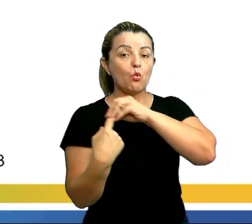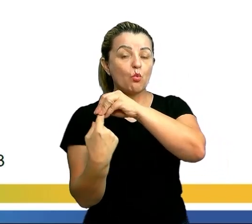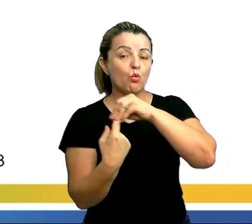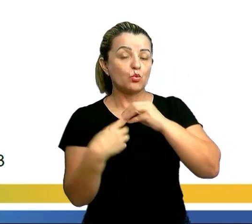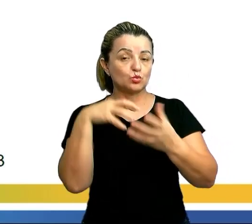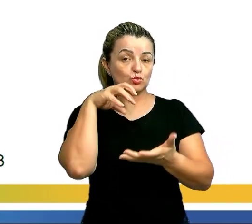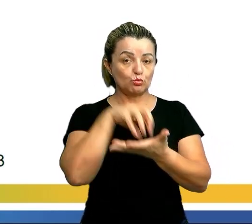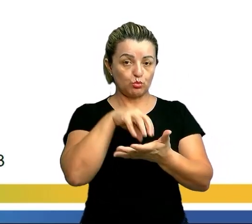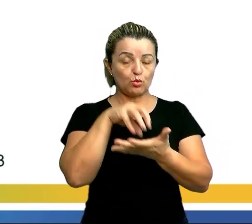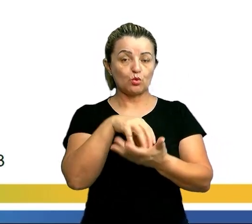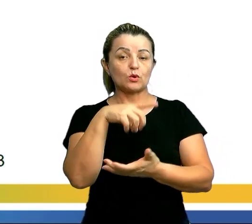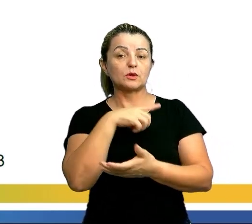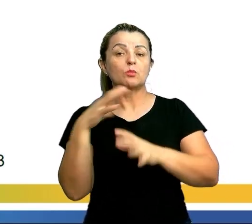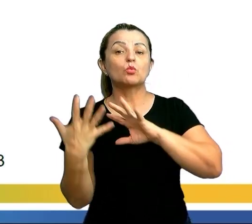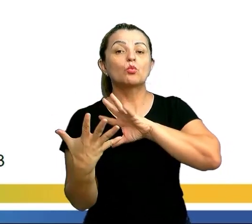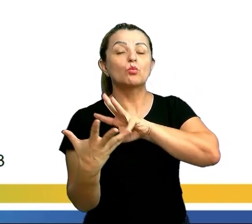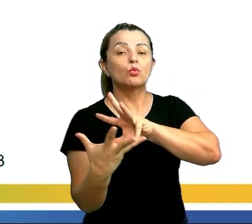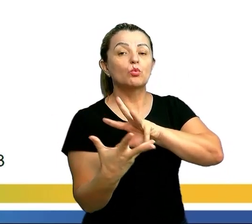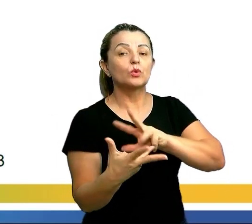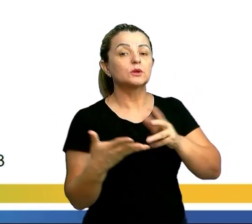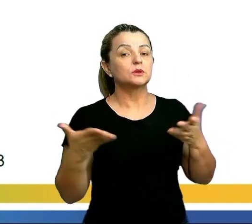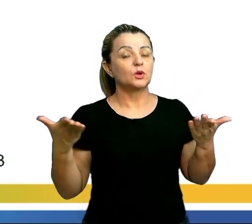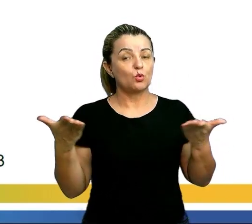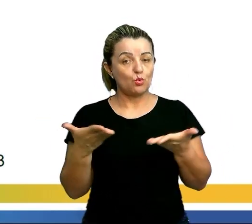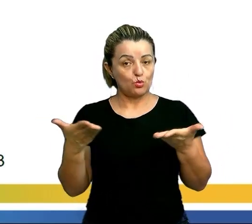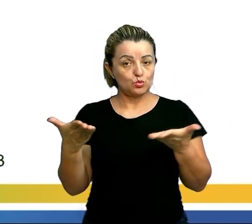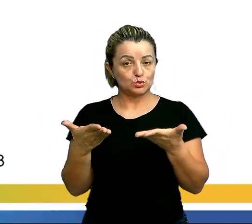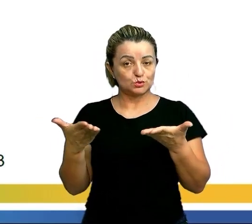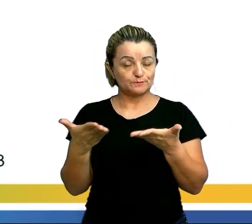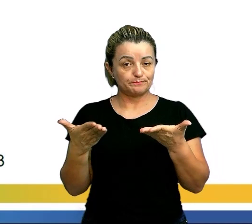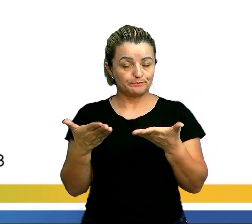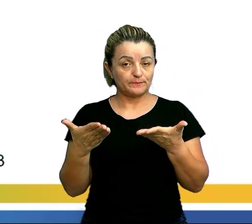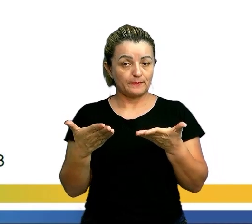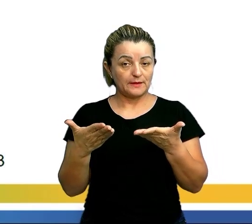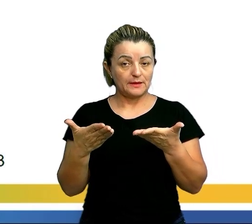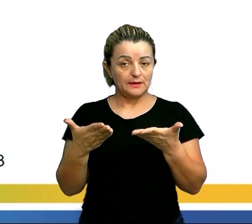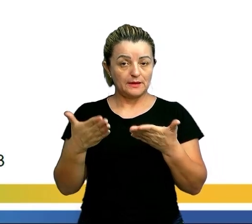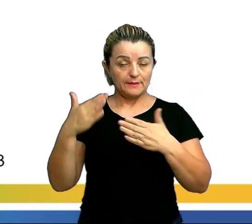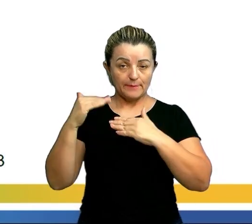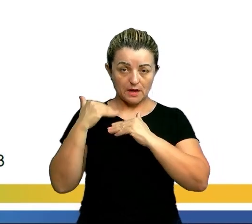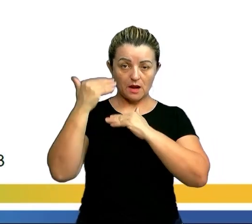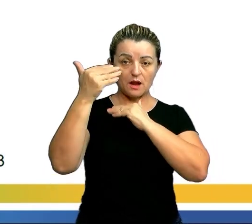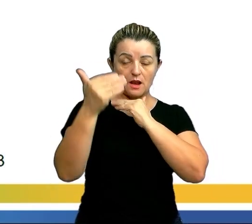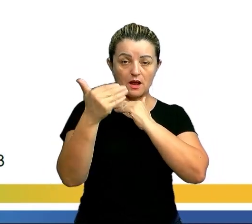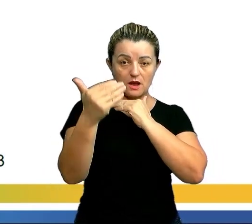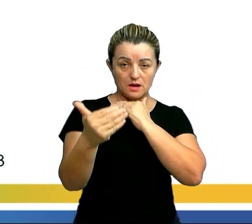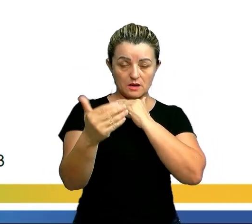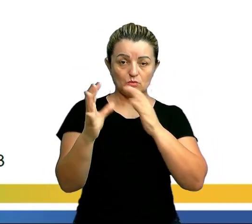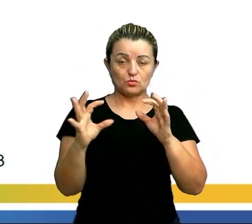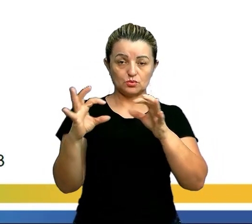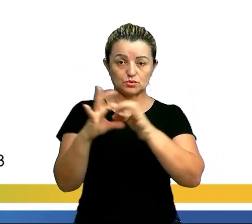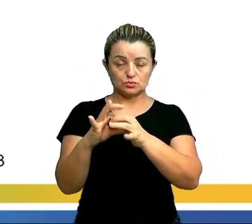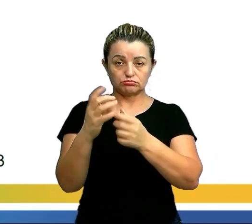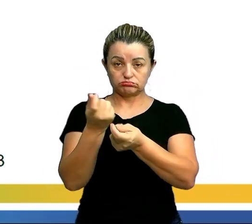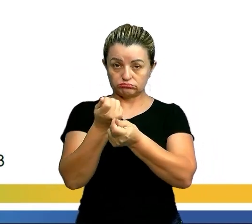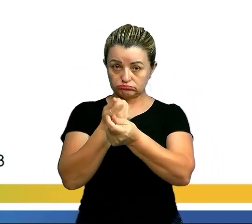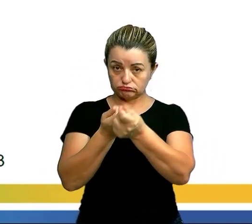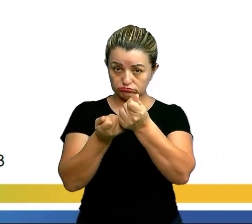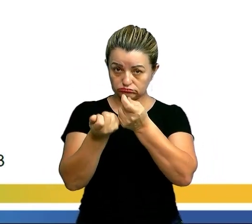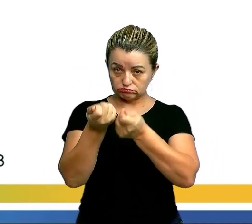blocos que nós temos no mundo até o presente momento que além de ser uma união monetária, que